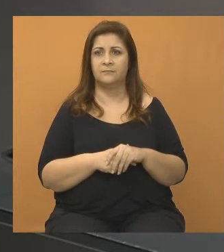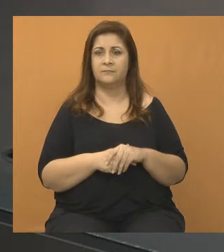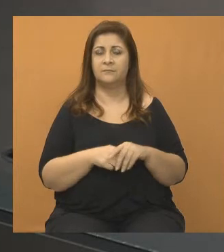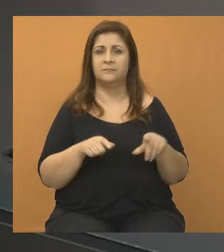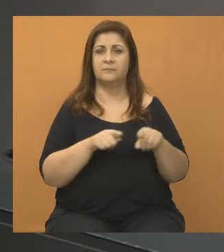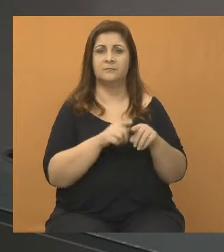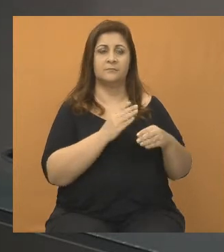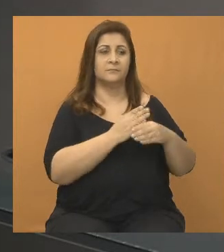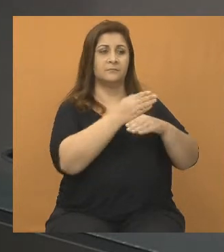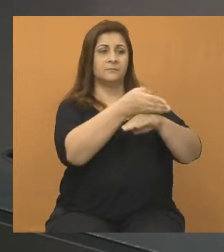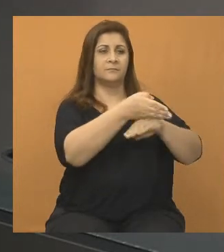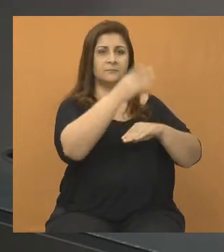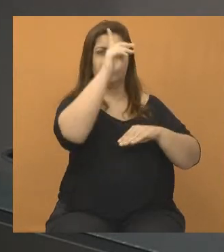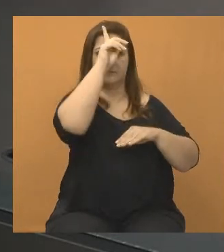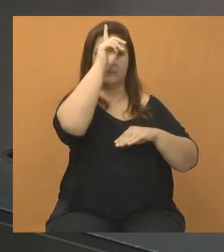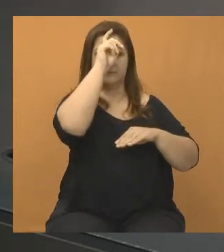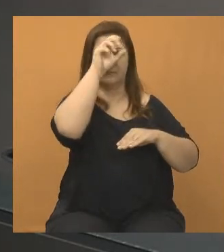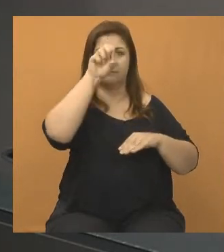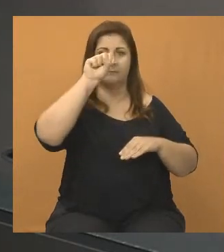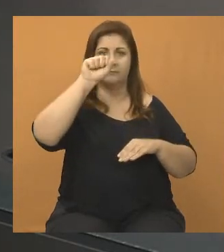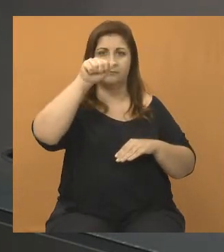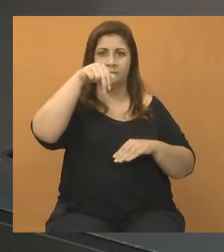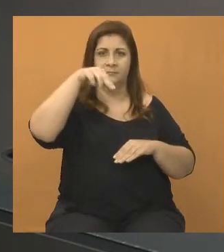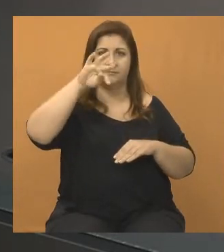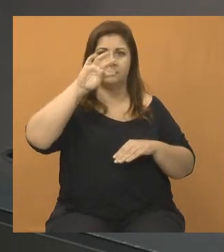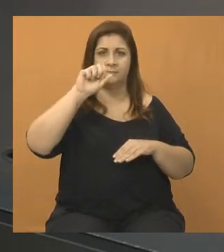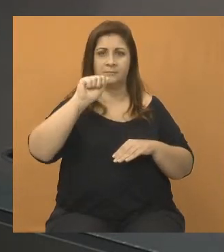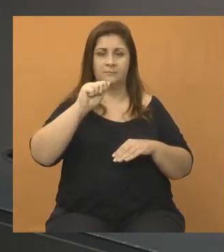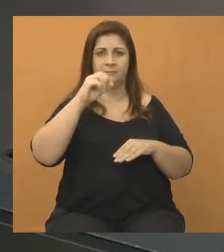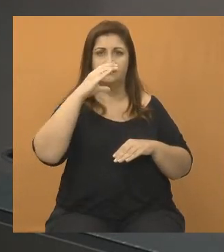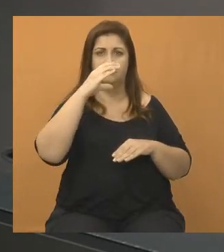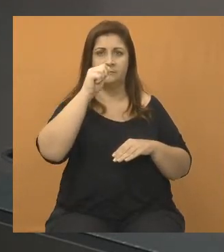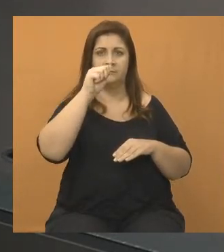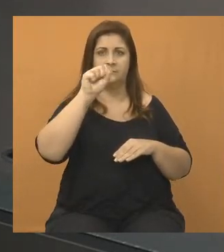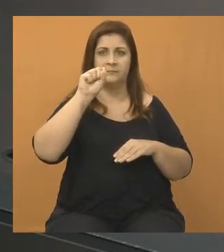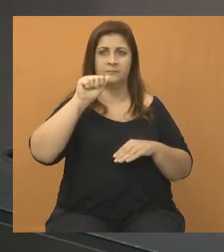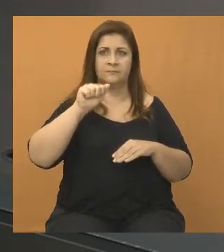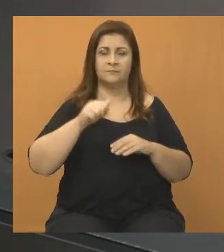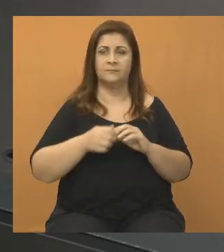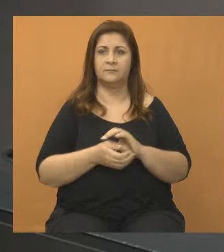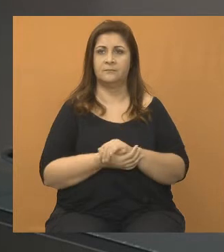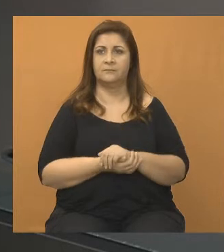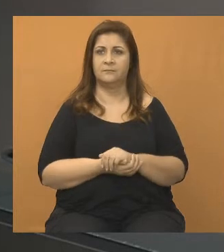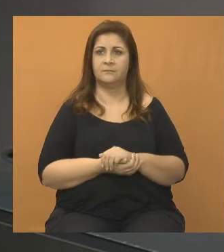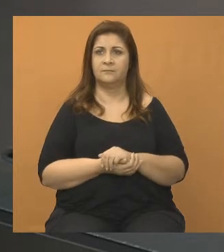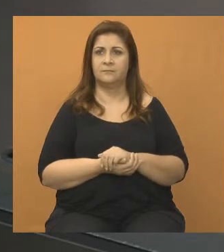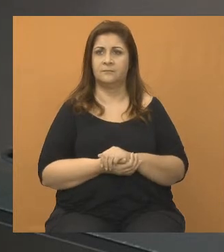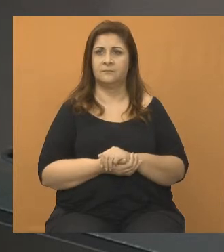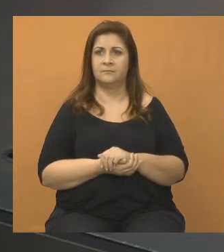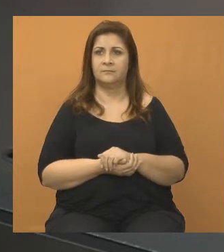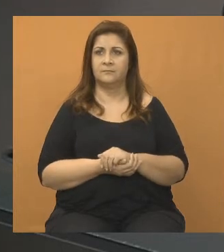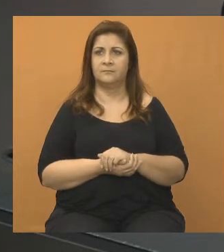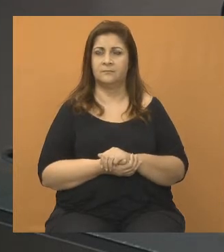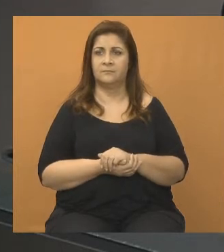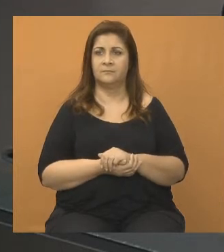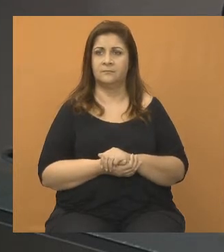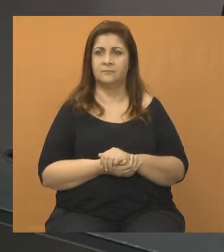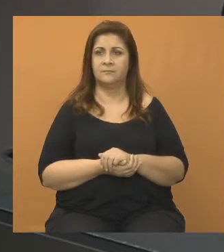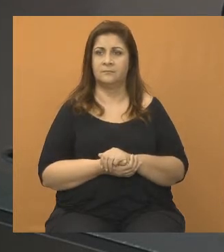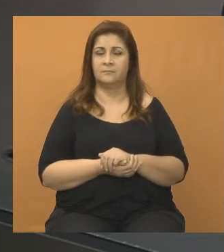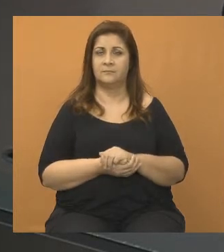entrada da Santa Casa que fosse reavaliada. Agora, com relação ao seguinte, ao eixo de